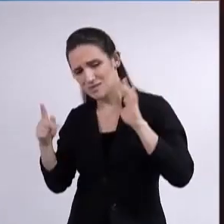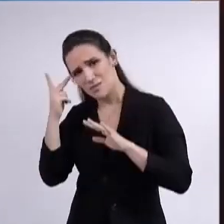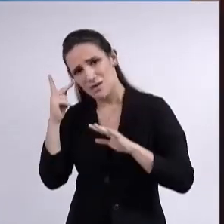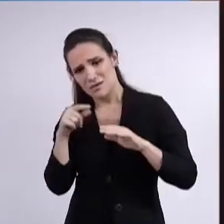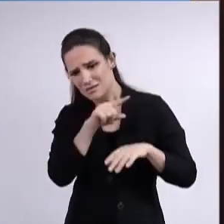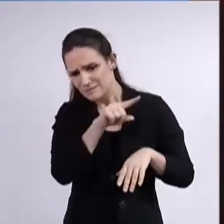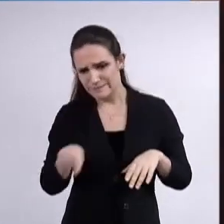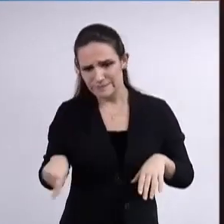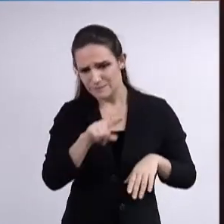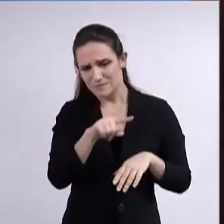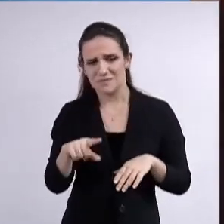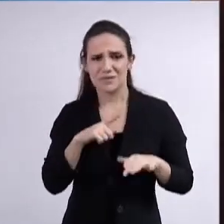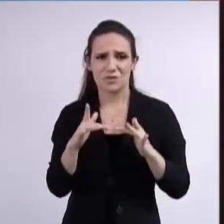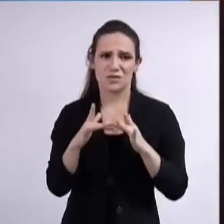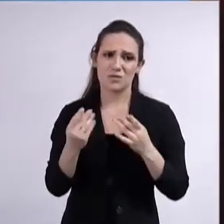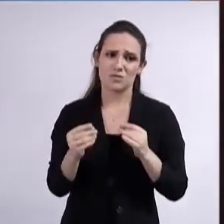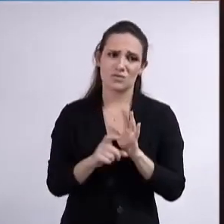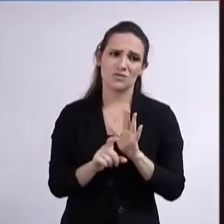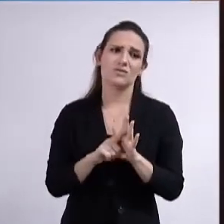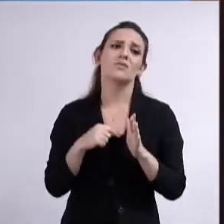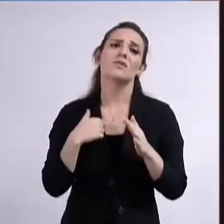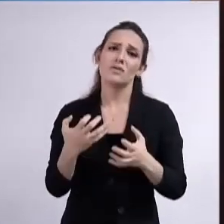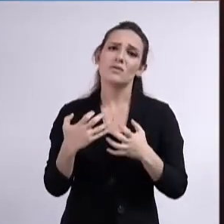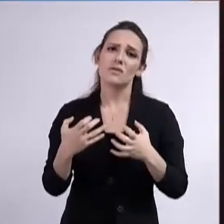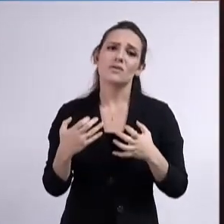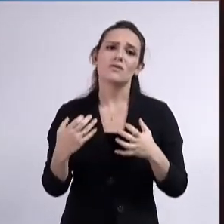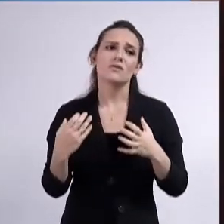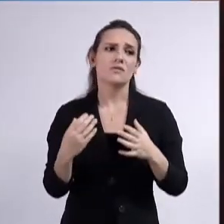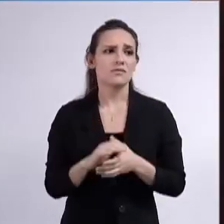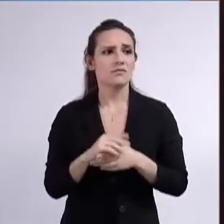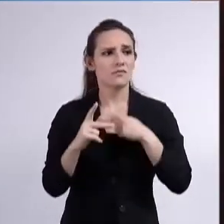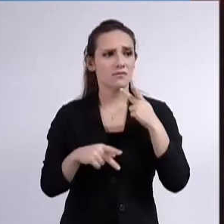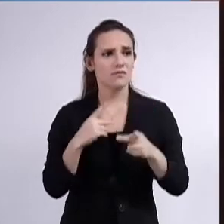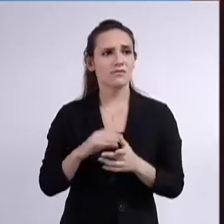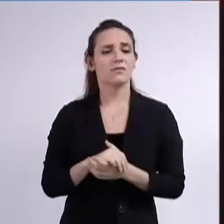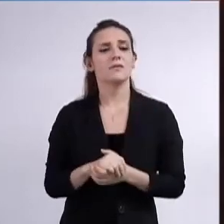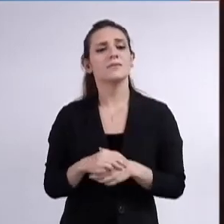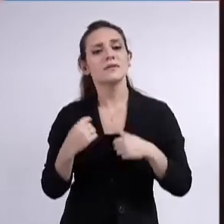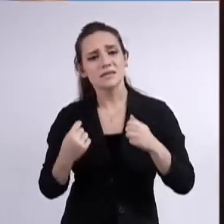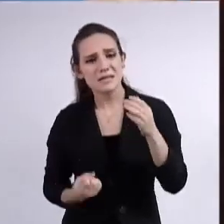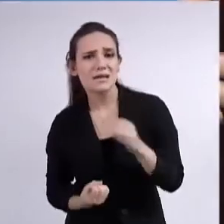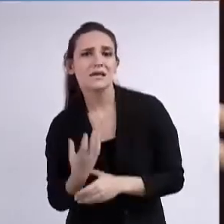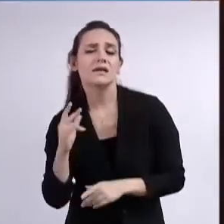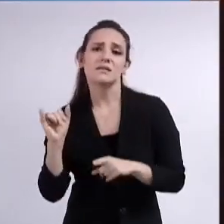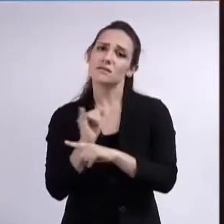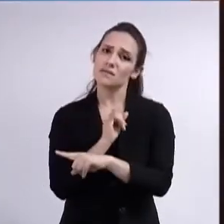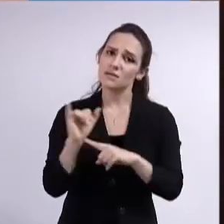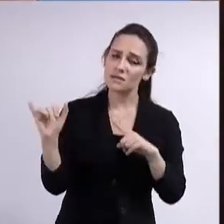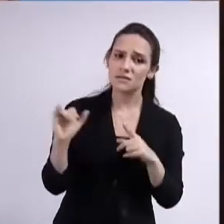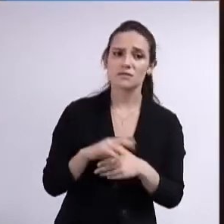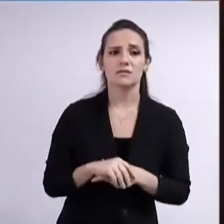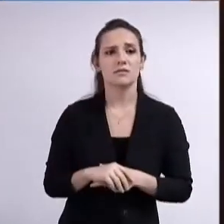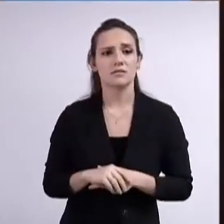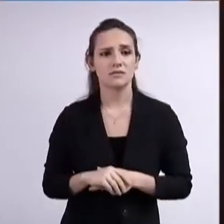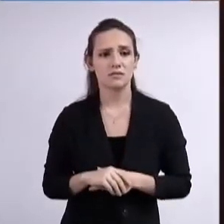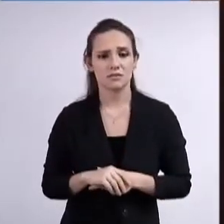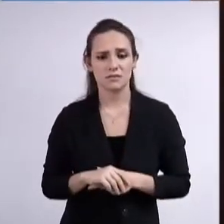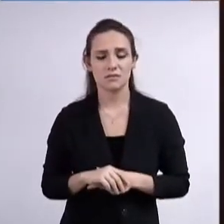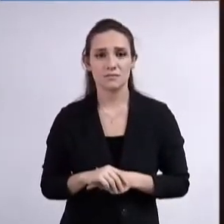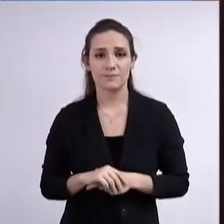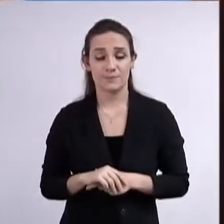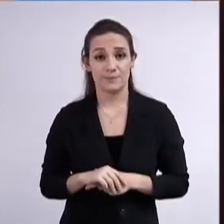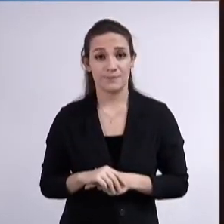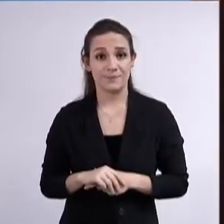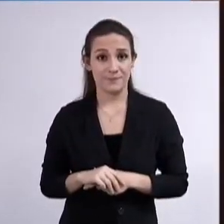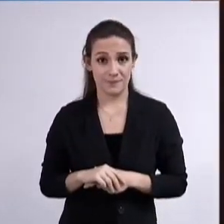vez mais. Então eu gostaria muito de deixar registrado para que crie mecanismos, para que no